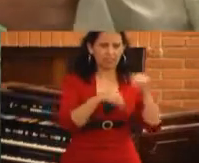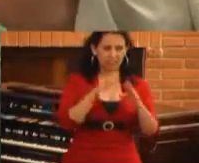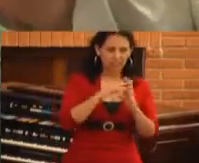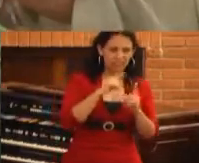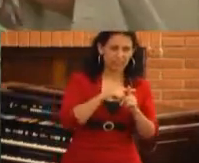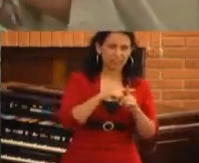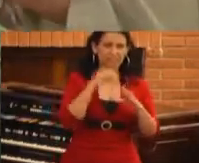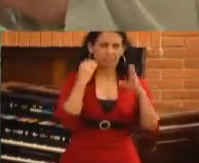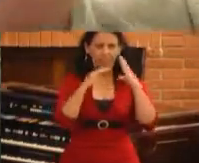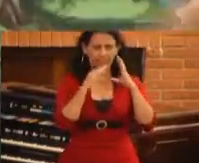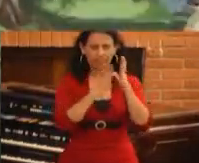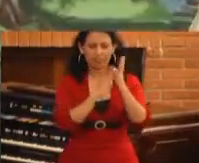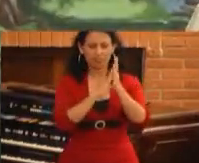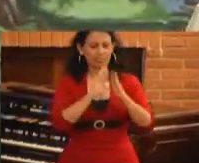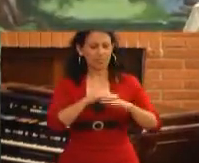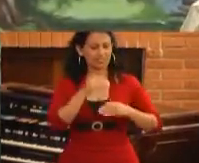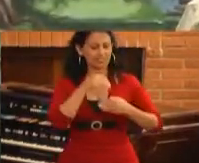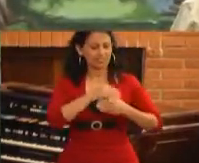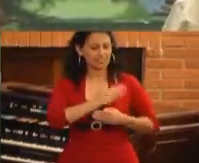Darwin dizia a lei de Hope: